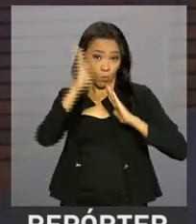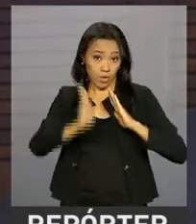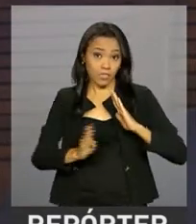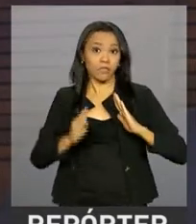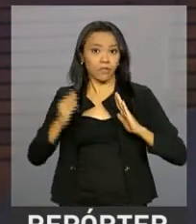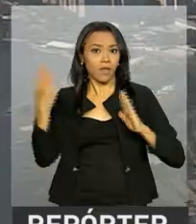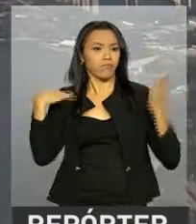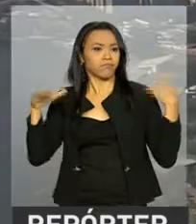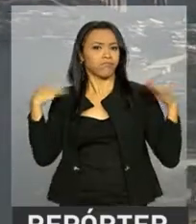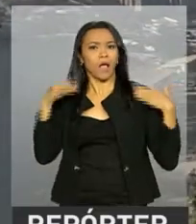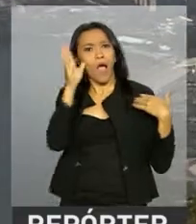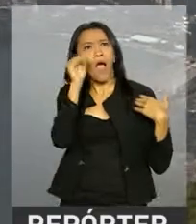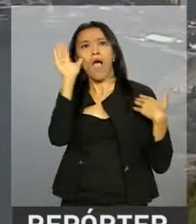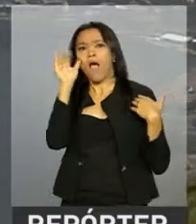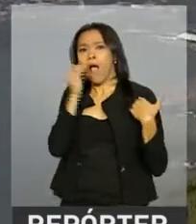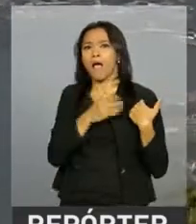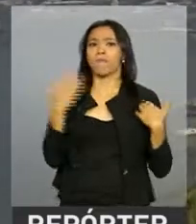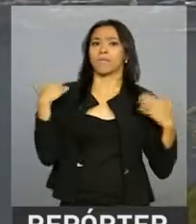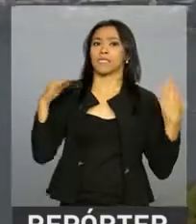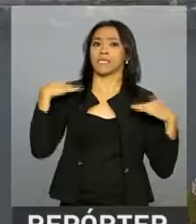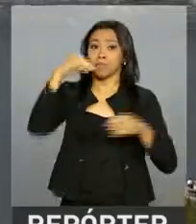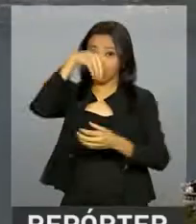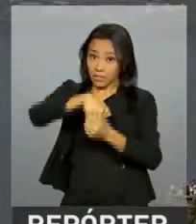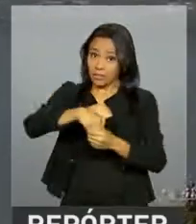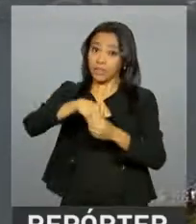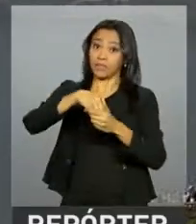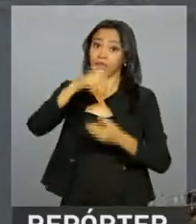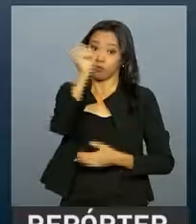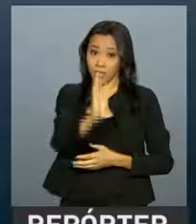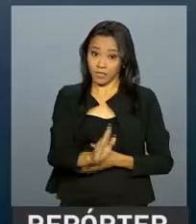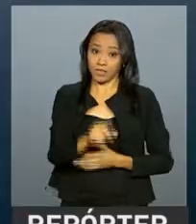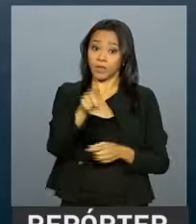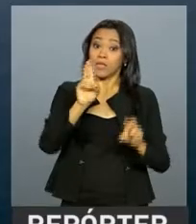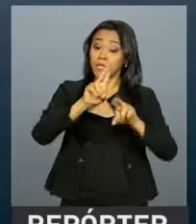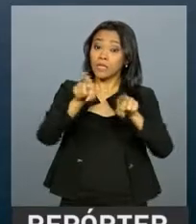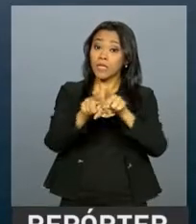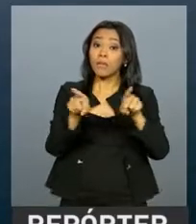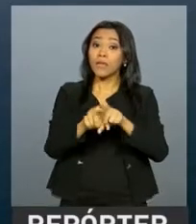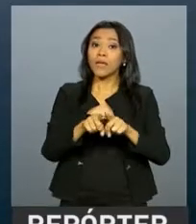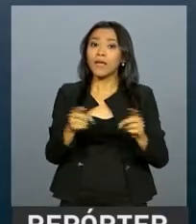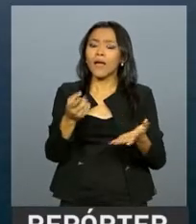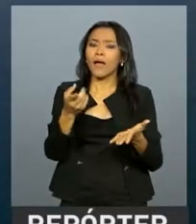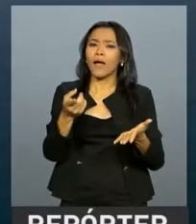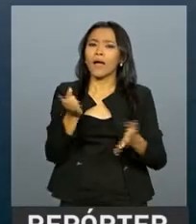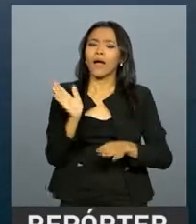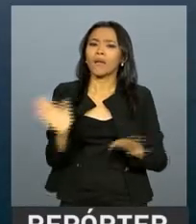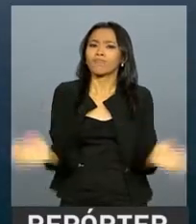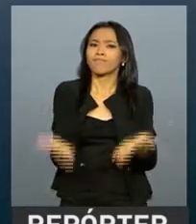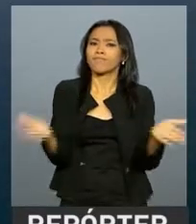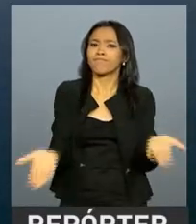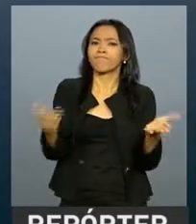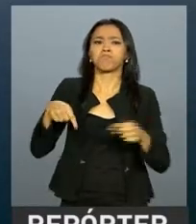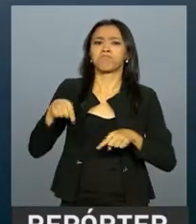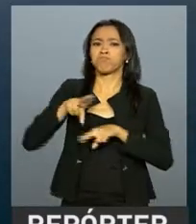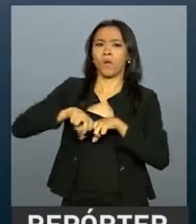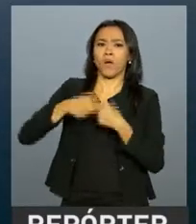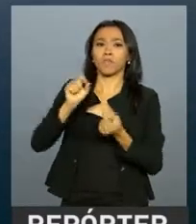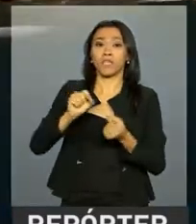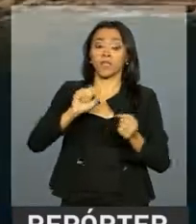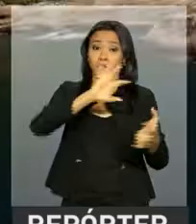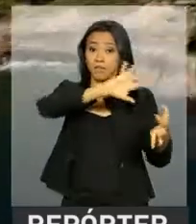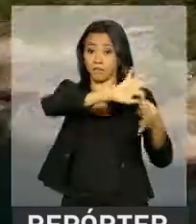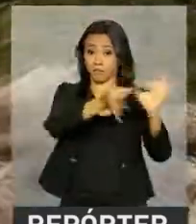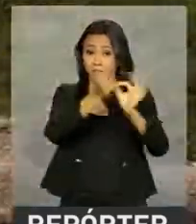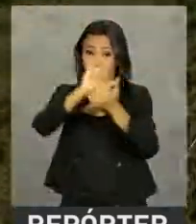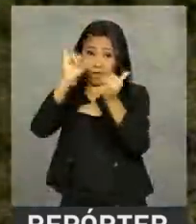próprio país dele considerando o rio de janeiro a olímpiada propiciou a um rio de janeiro uma publicidade muito grande